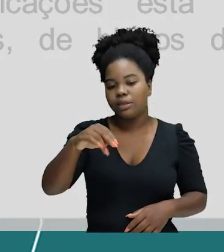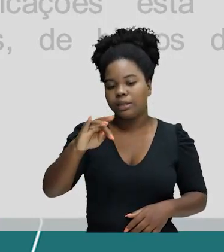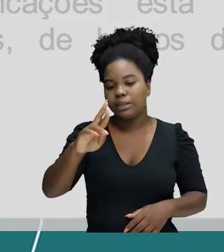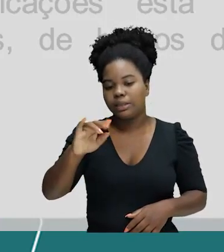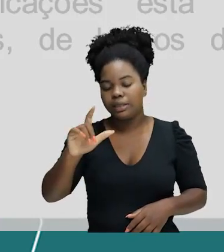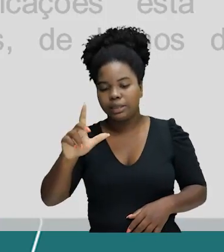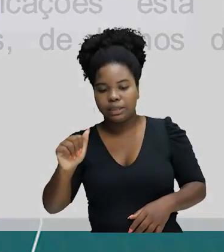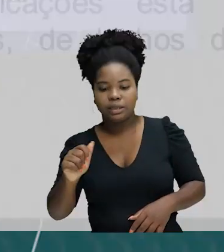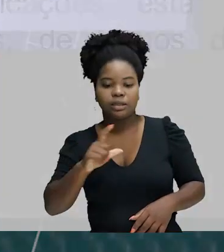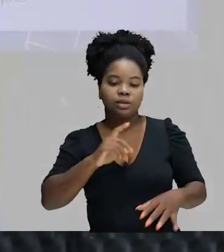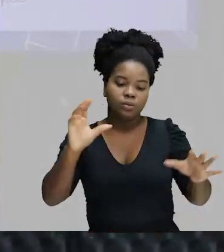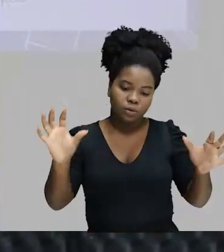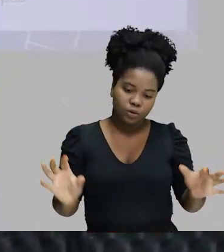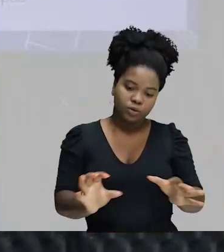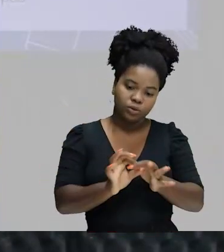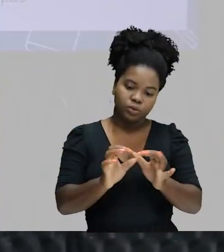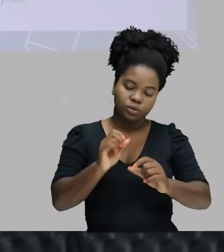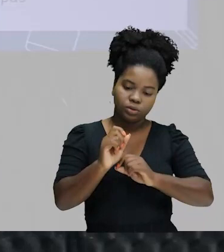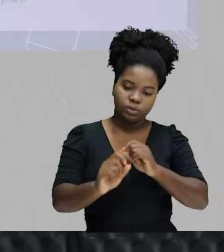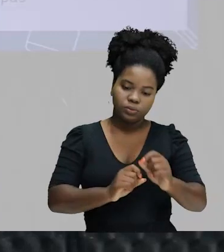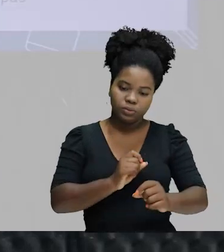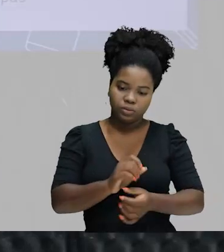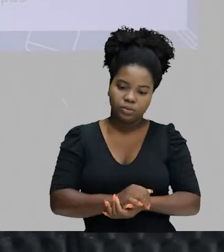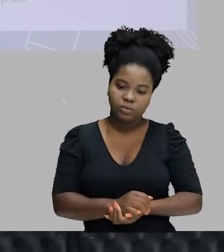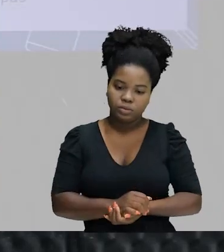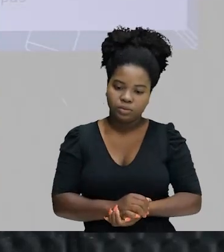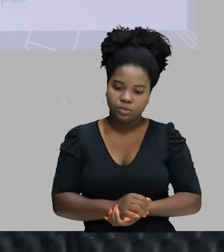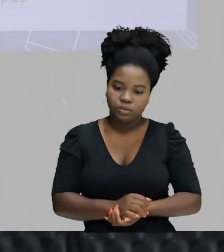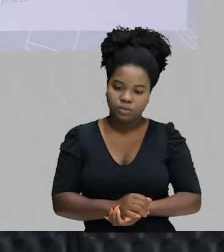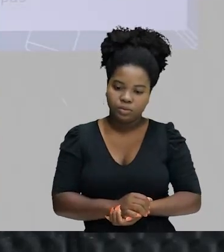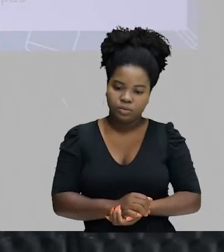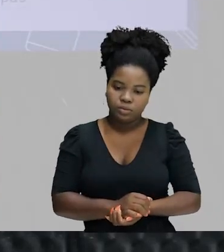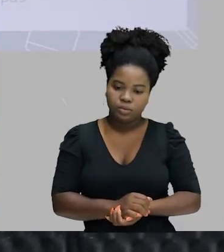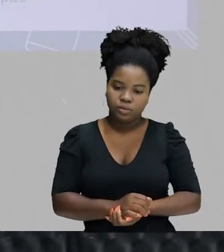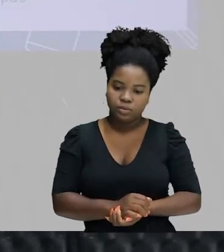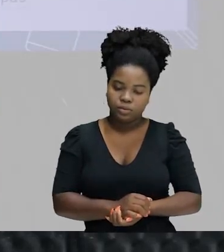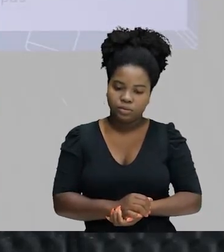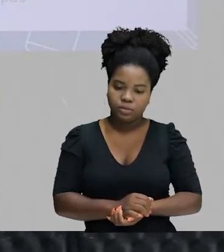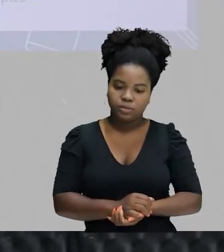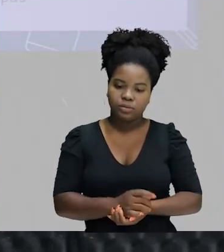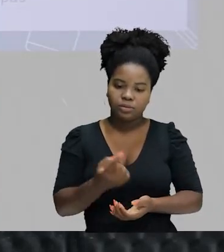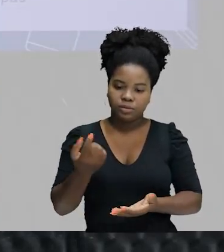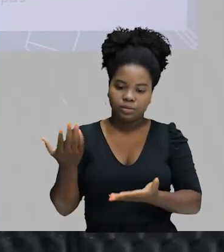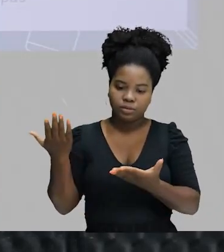quando nós temos a união dessas unidades monoméricas, o